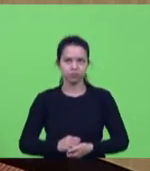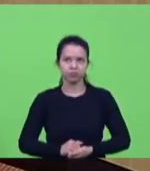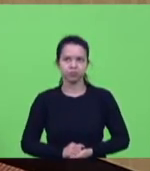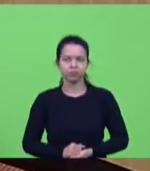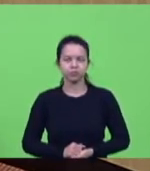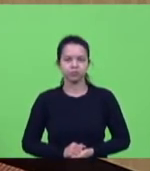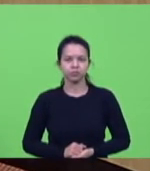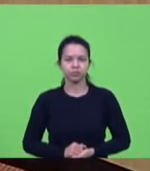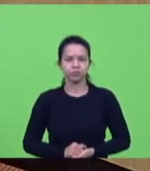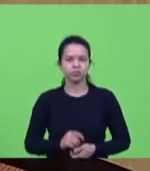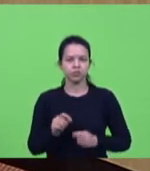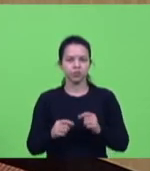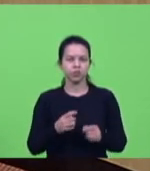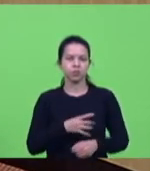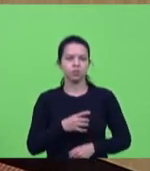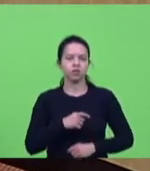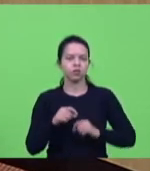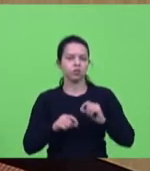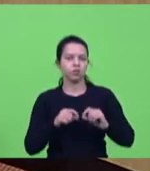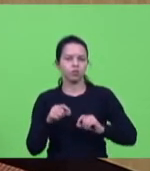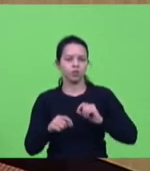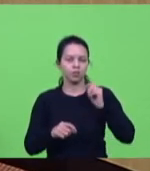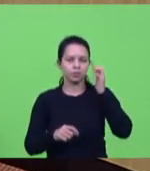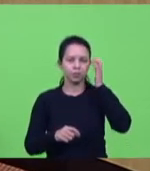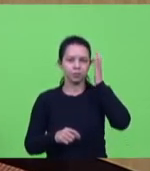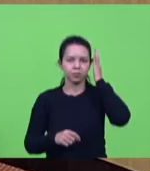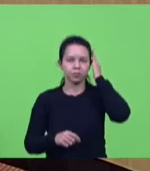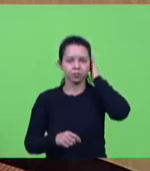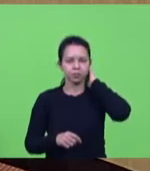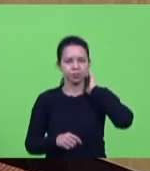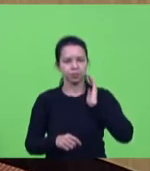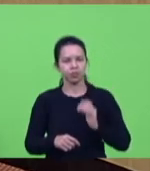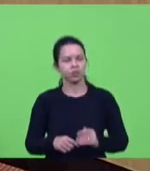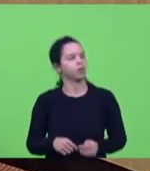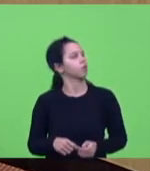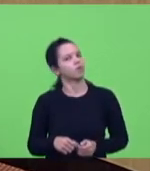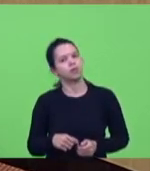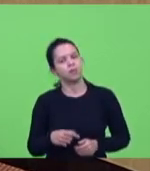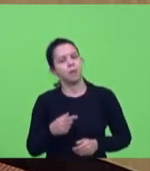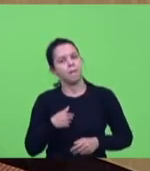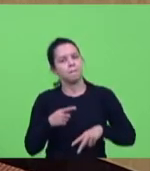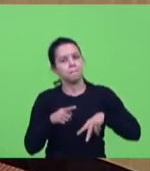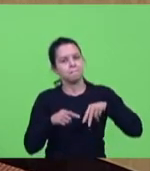do que eu tenho medo, né? Eu não tenho medo de perder minhas pernas, de perder meu